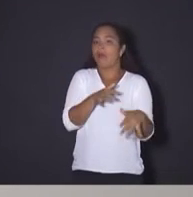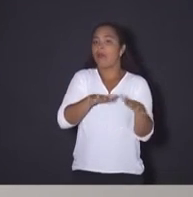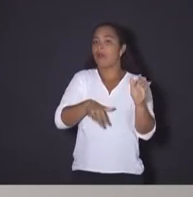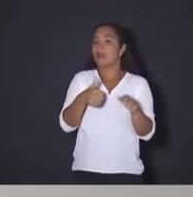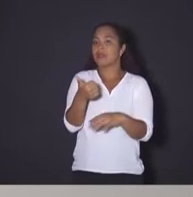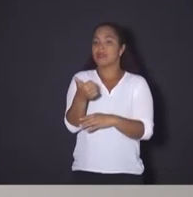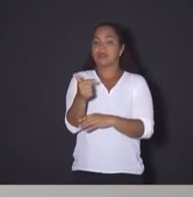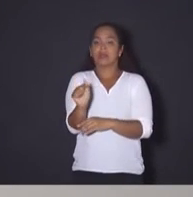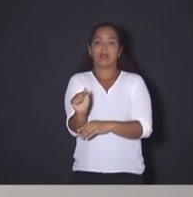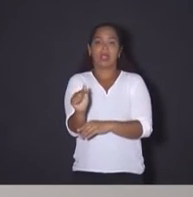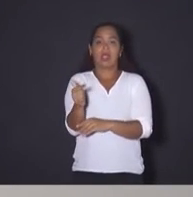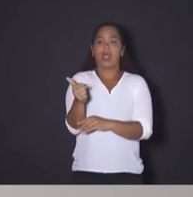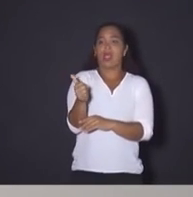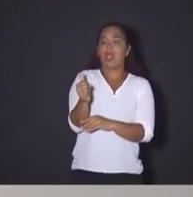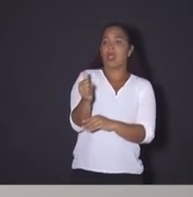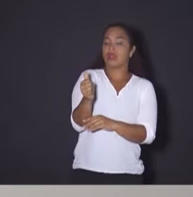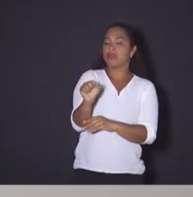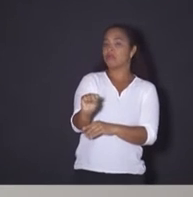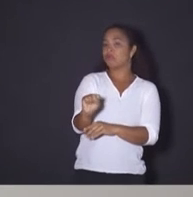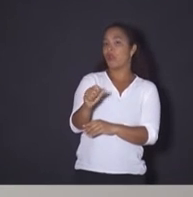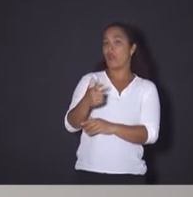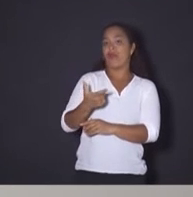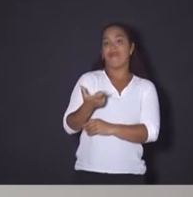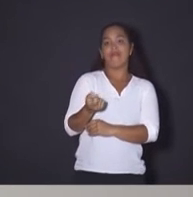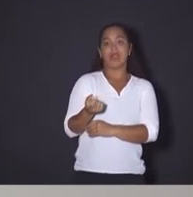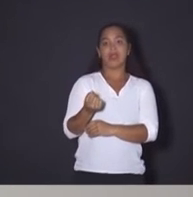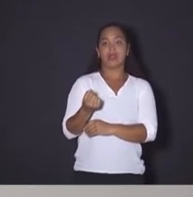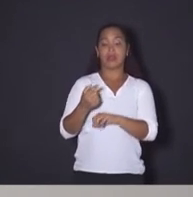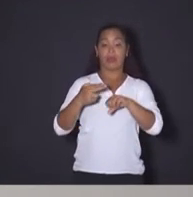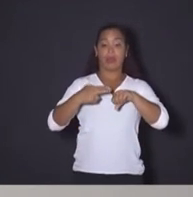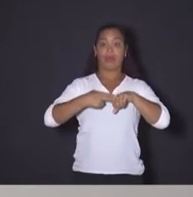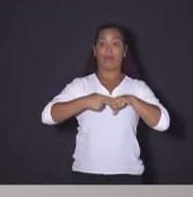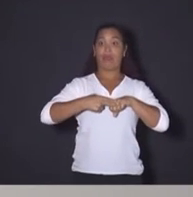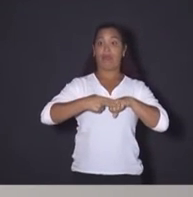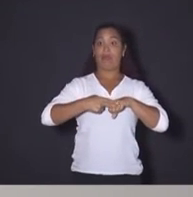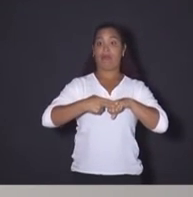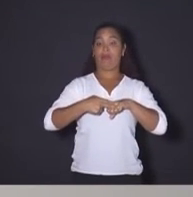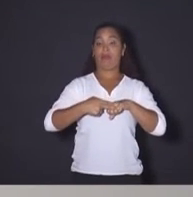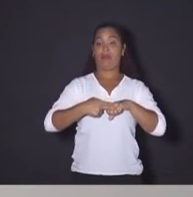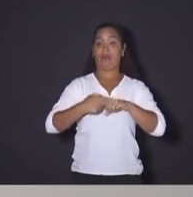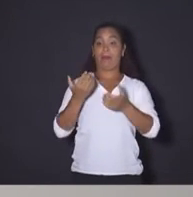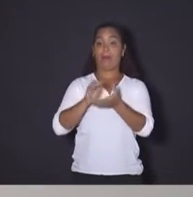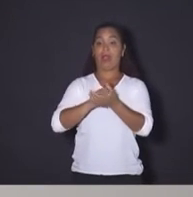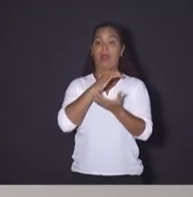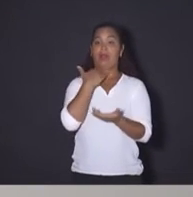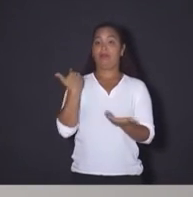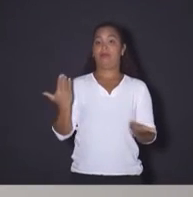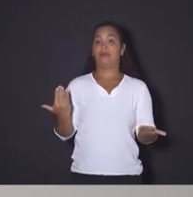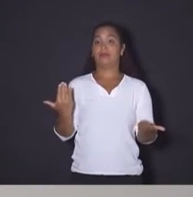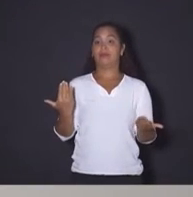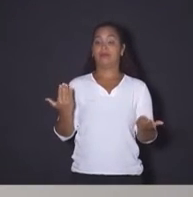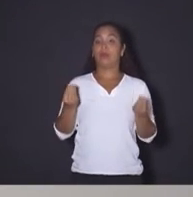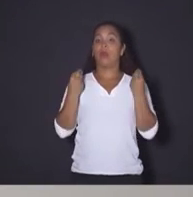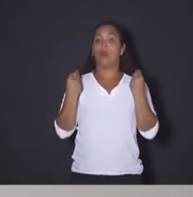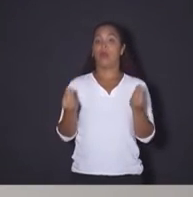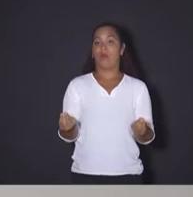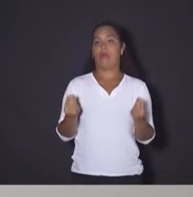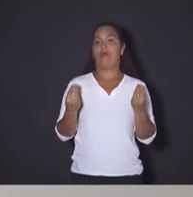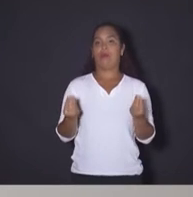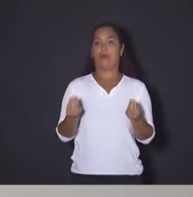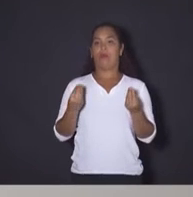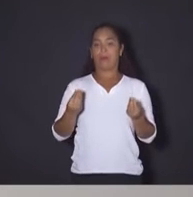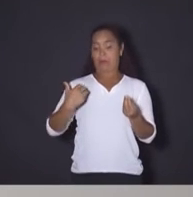18 21 anos que são viúvas em nossas comunidades como alguém pode